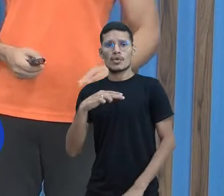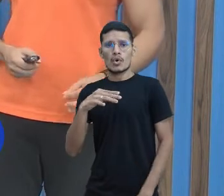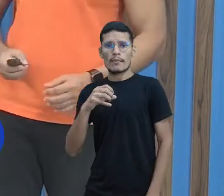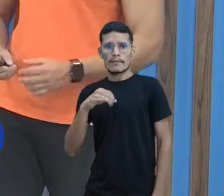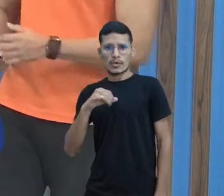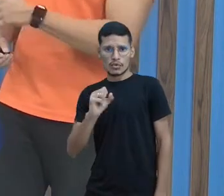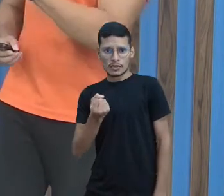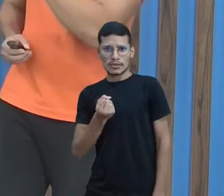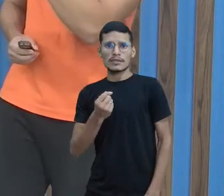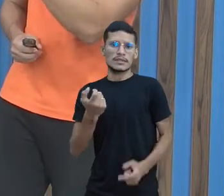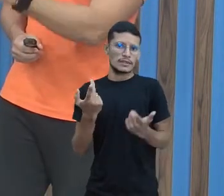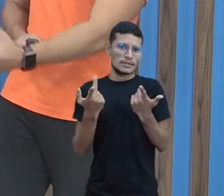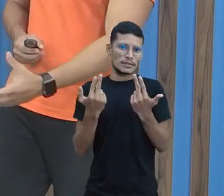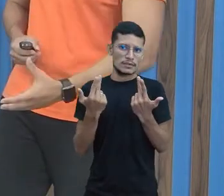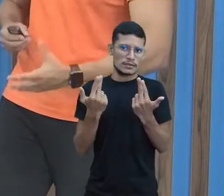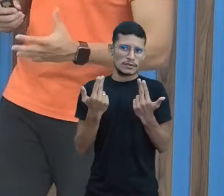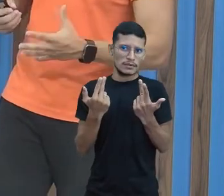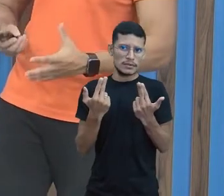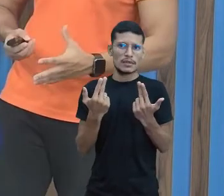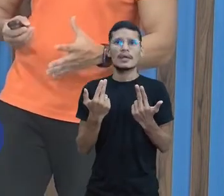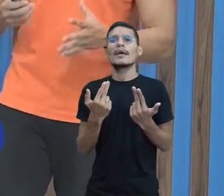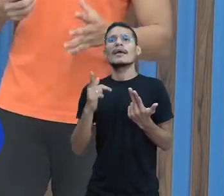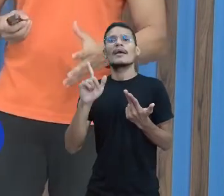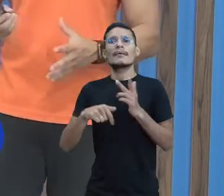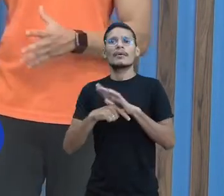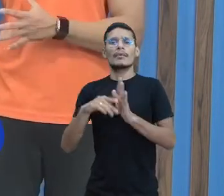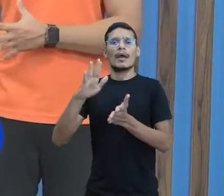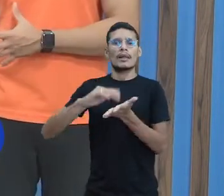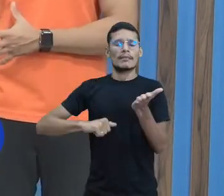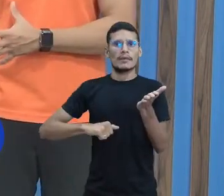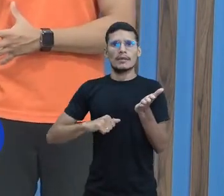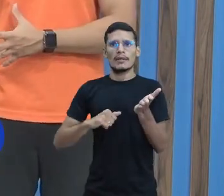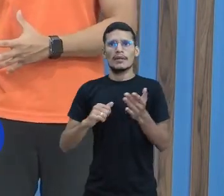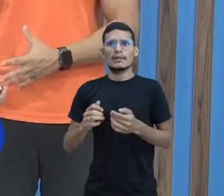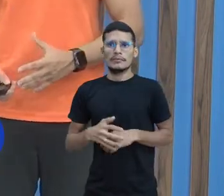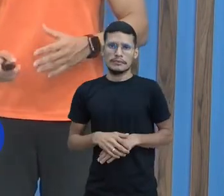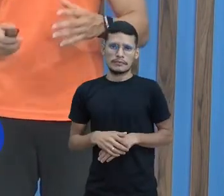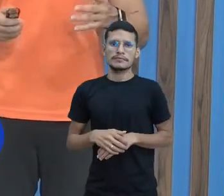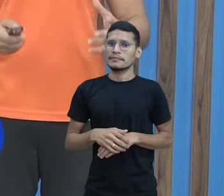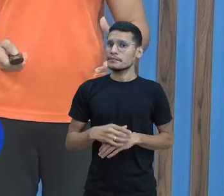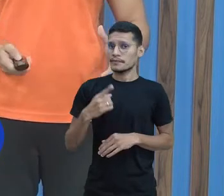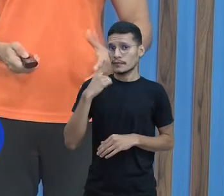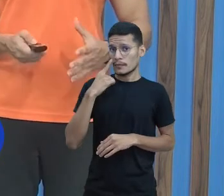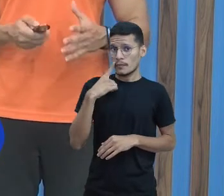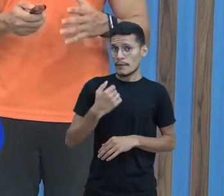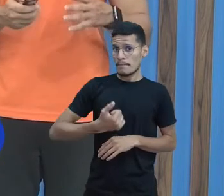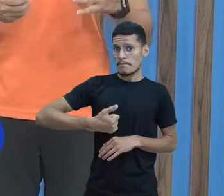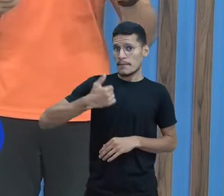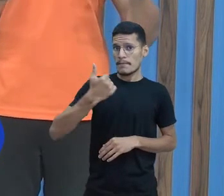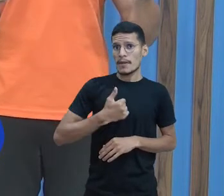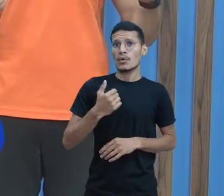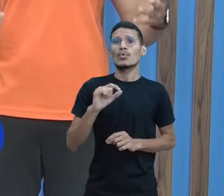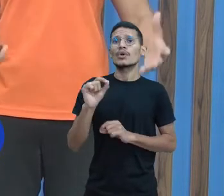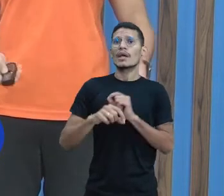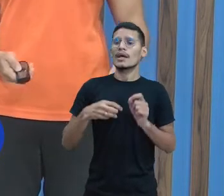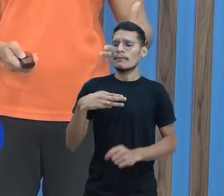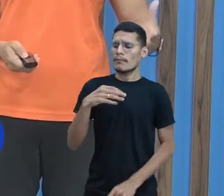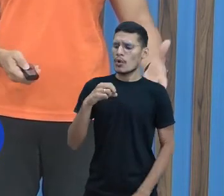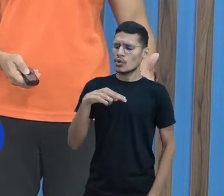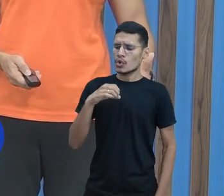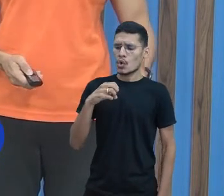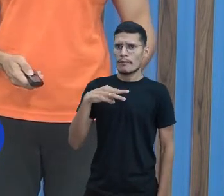semelhantes, certo? Monômios simétricos, eles são eliminados, tá? Primeiro, o que são